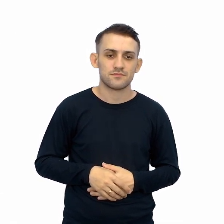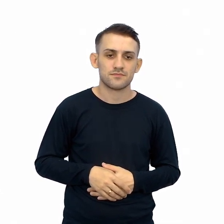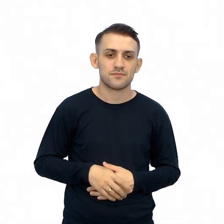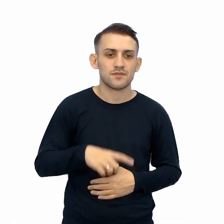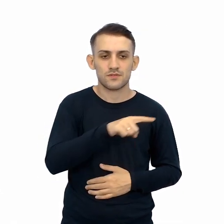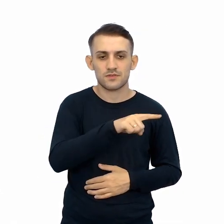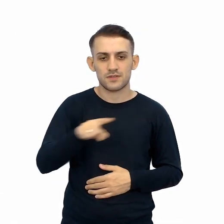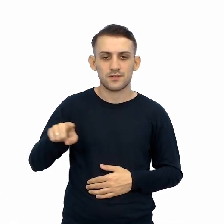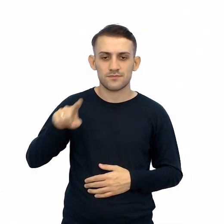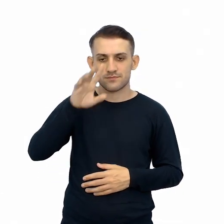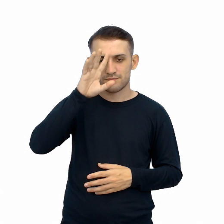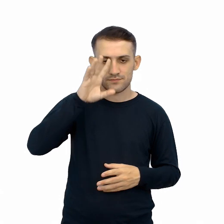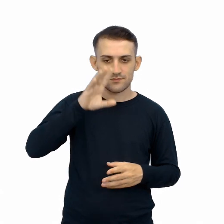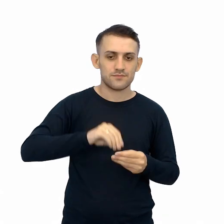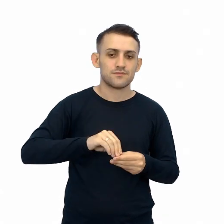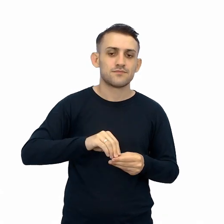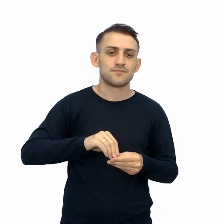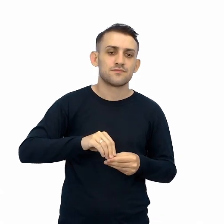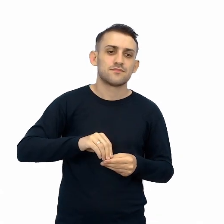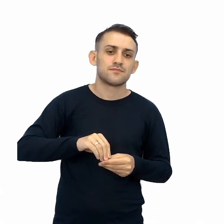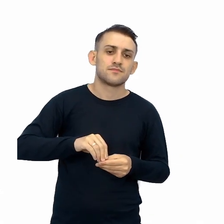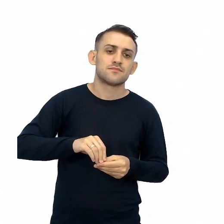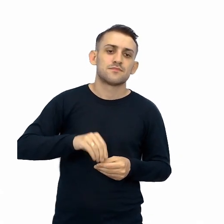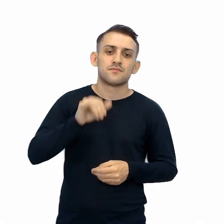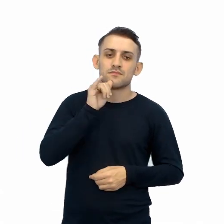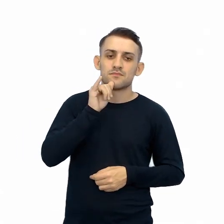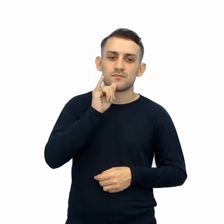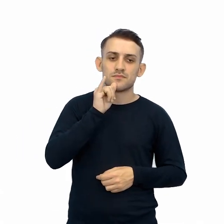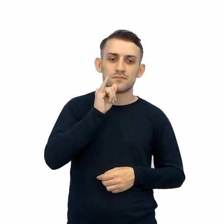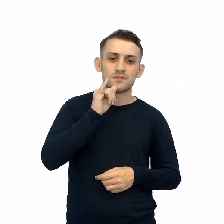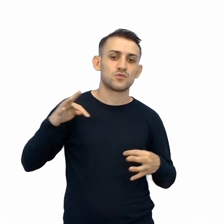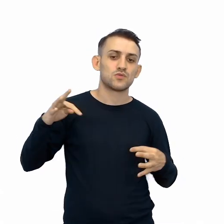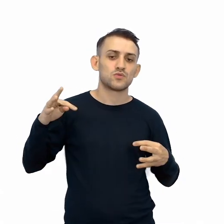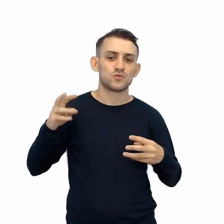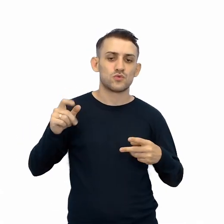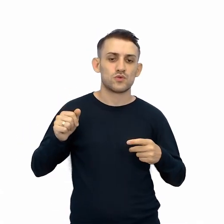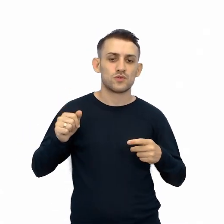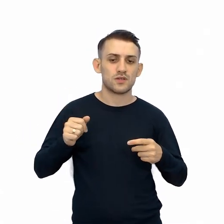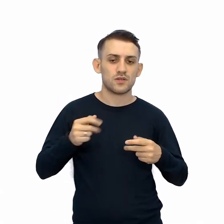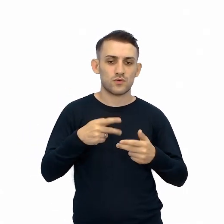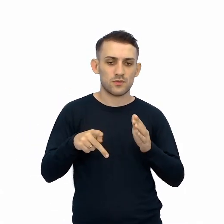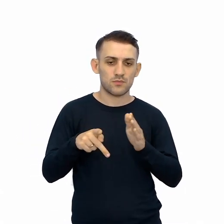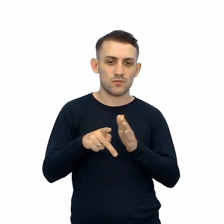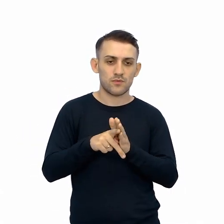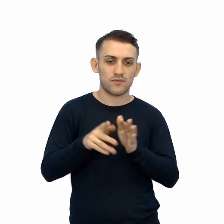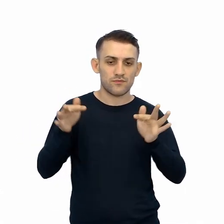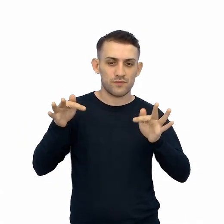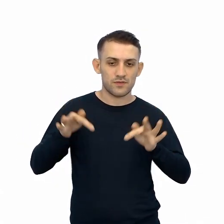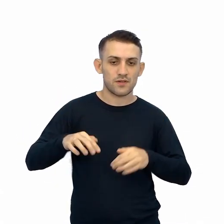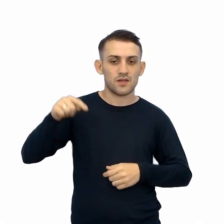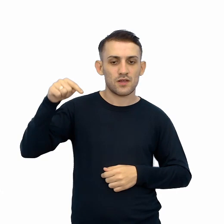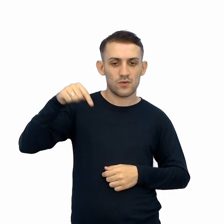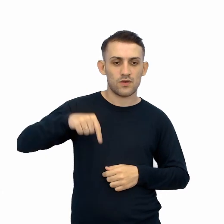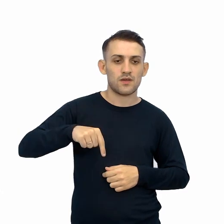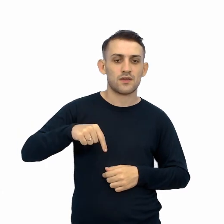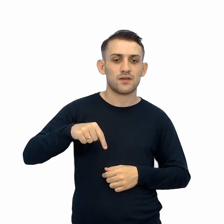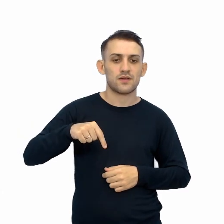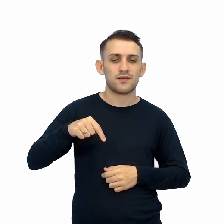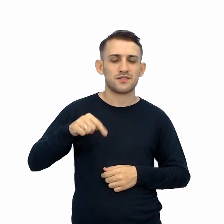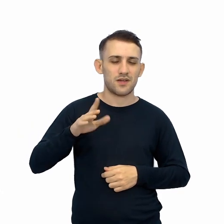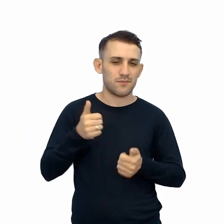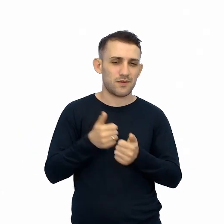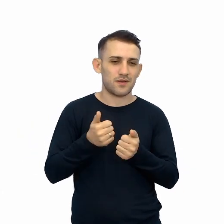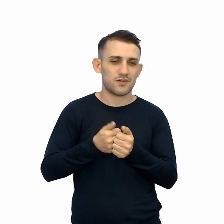Vocês já sabem que, finalizada essa nossa transmissão, que está aqui nos seus instantes